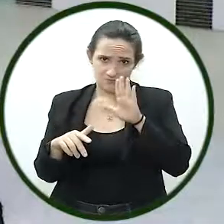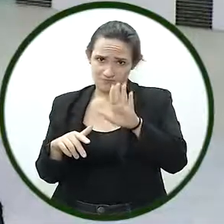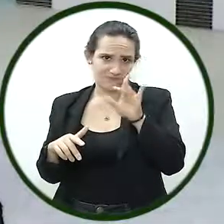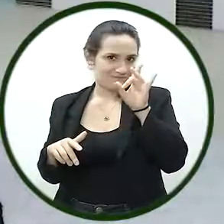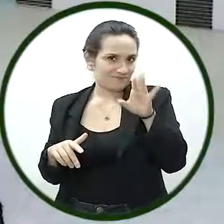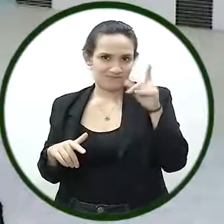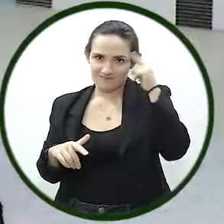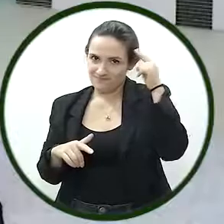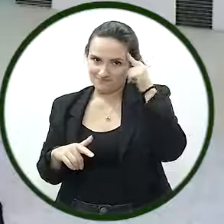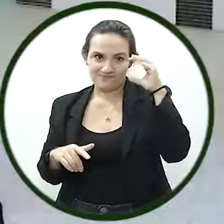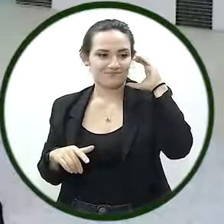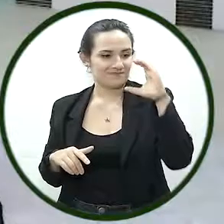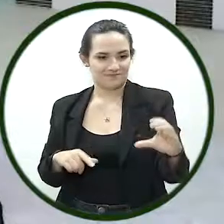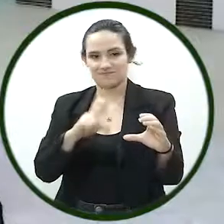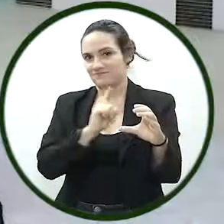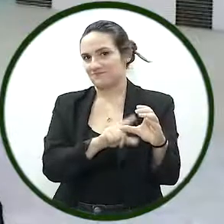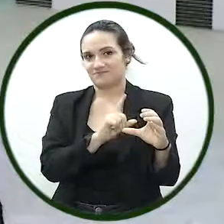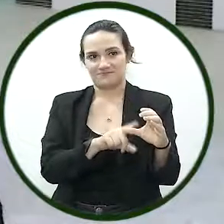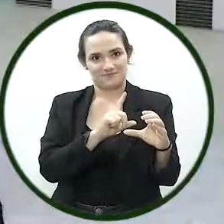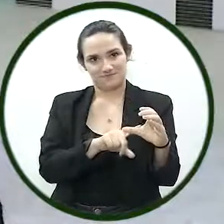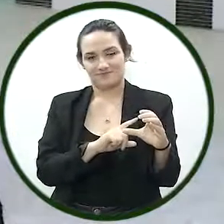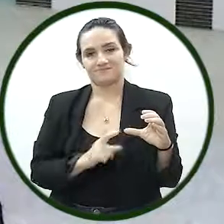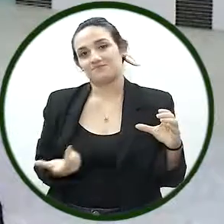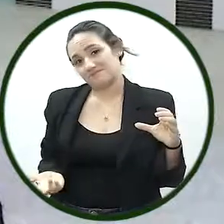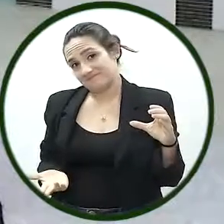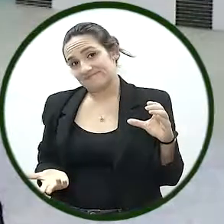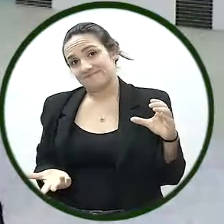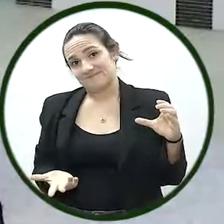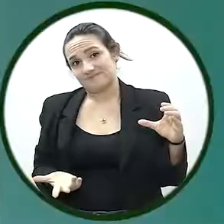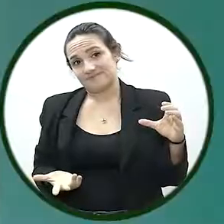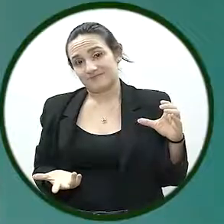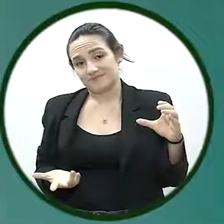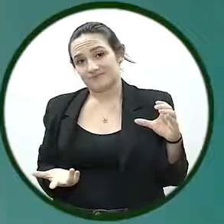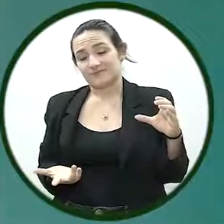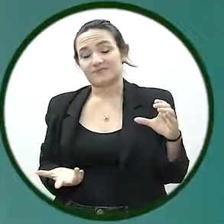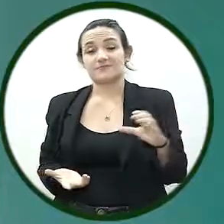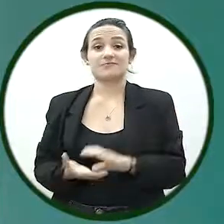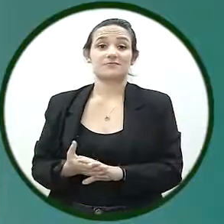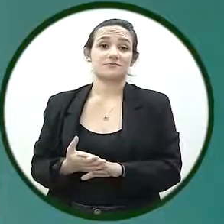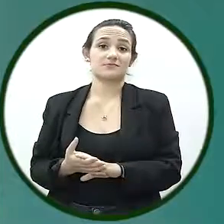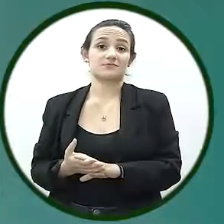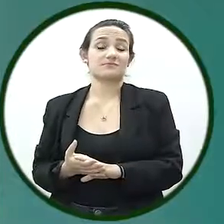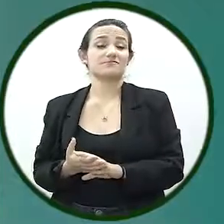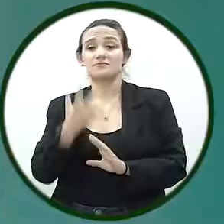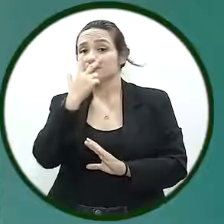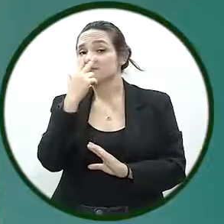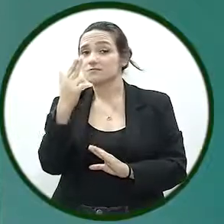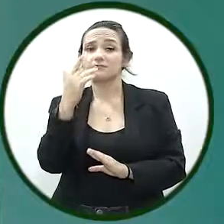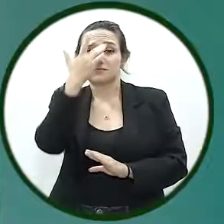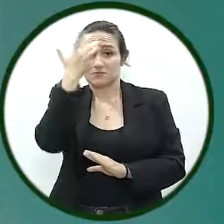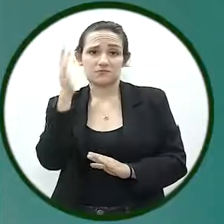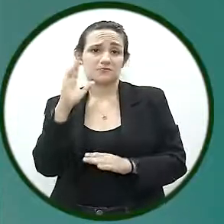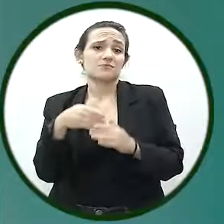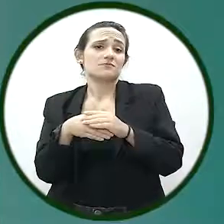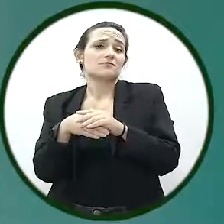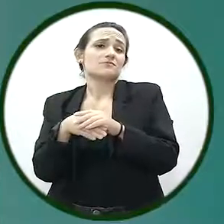associação que a gente ainda faz. É a principal associação, mas as pessoas, por exemplo, já se